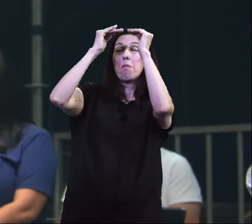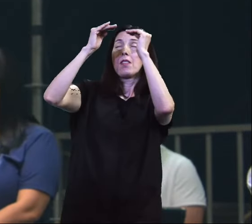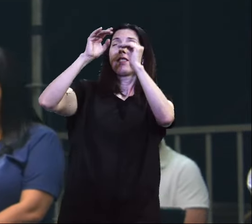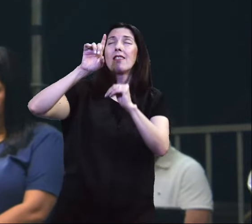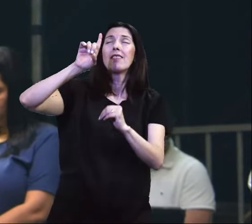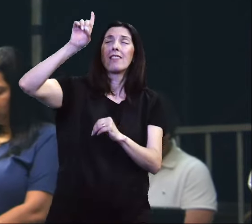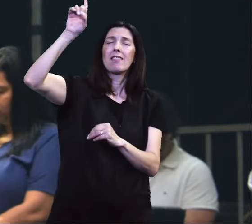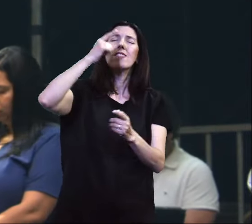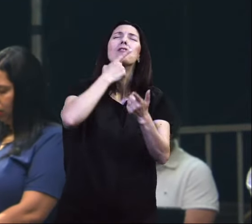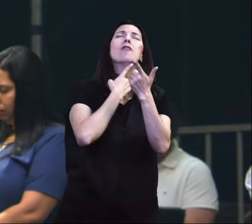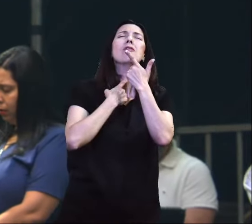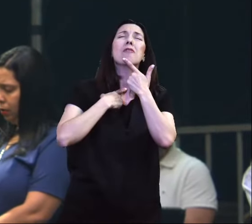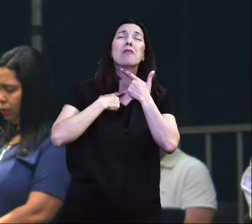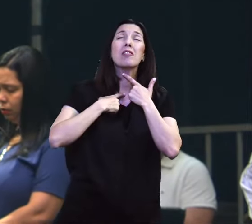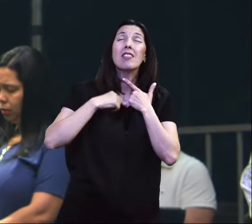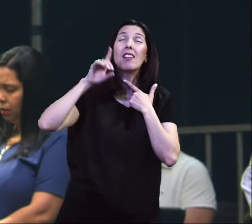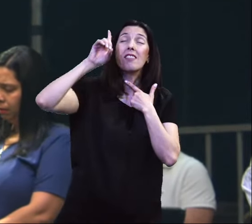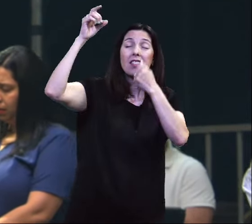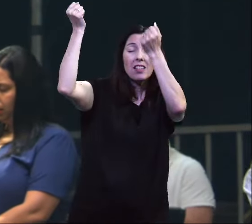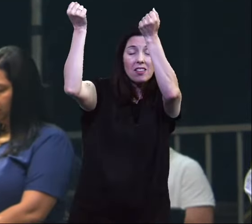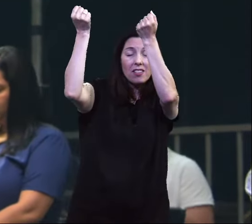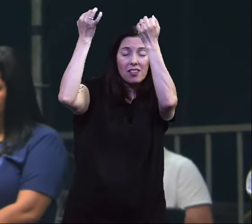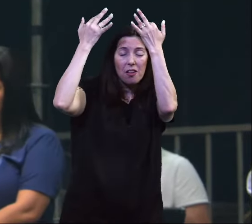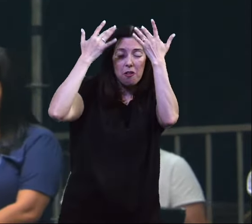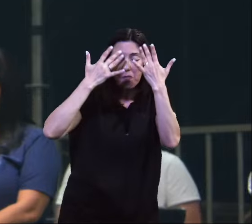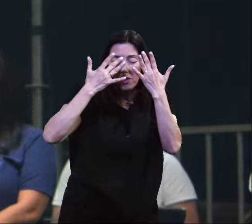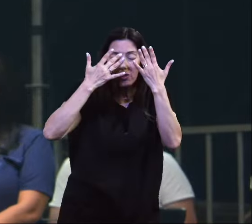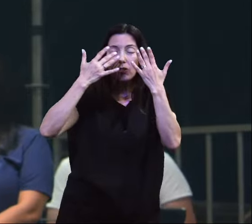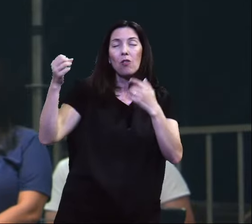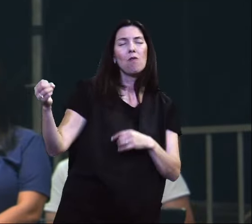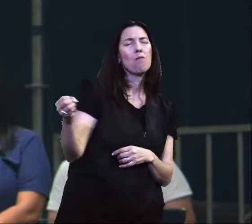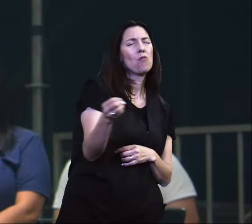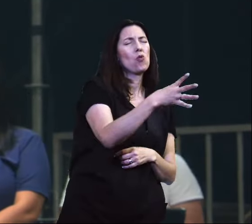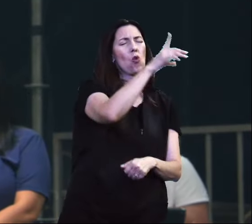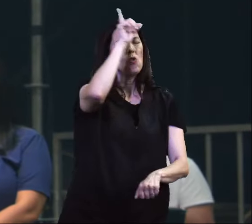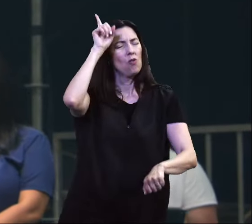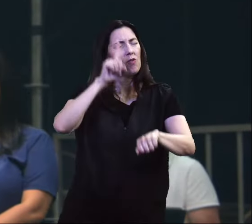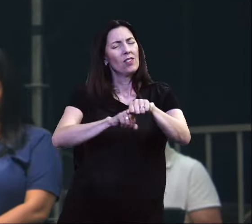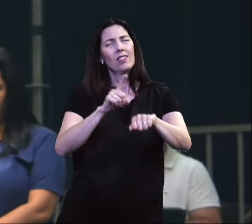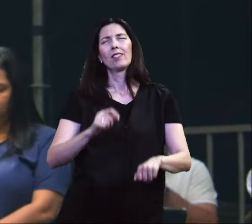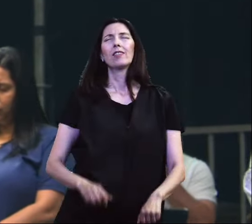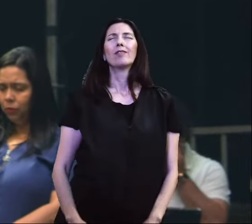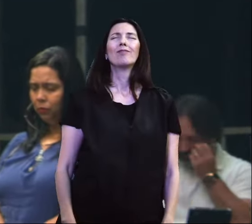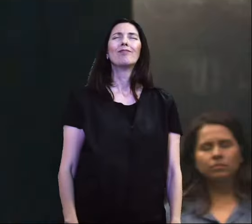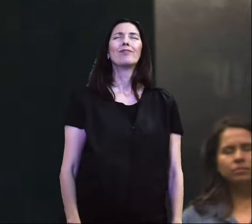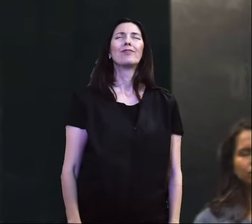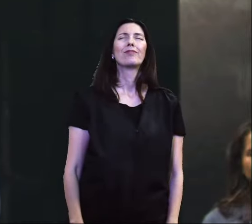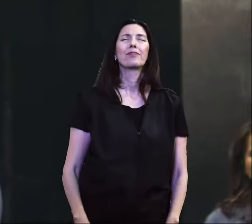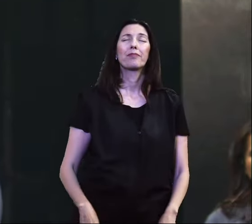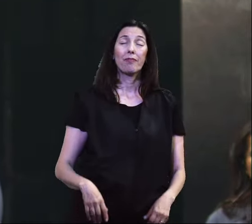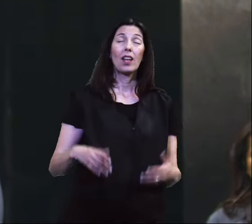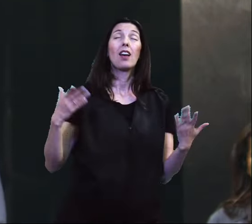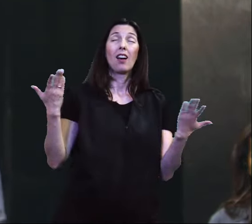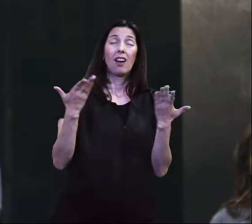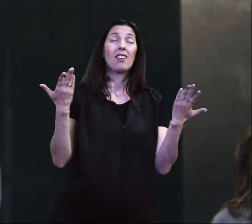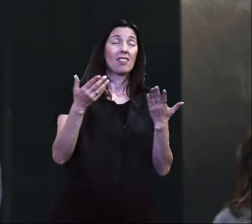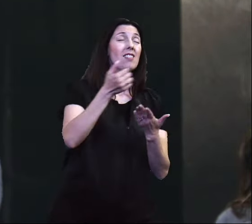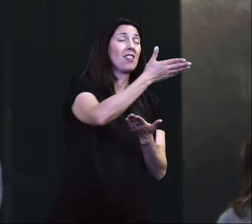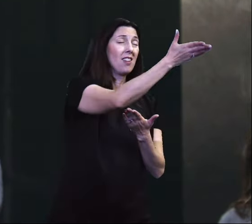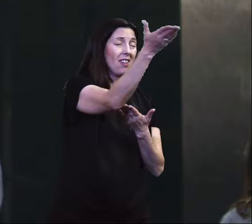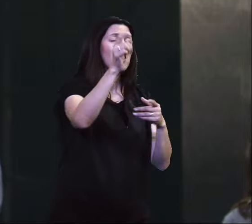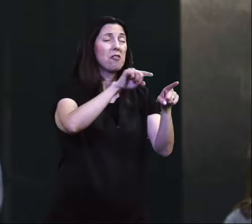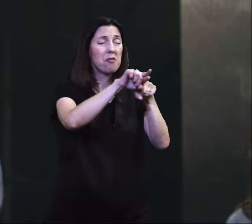Pai, para viver o que o Senhor tem para mim neste tempo. Eu quero pedir, faz da mesma forma aqui na vida dos